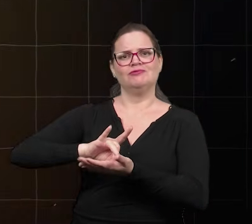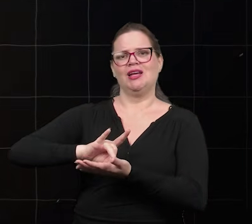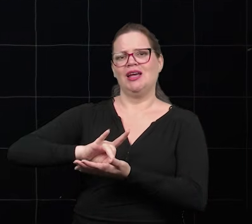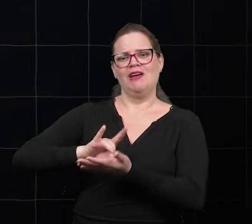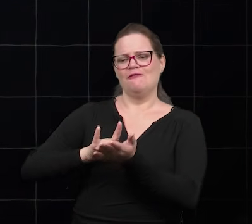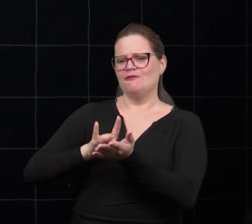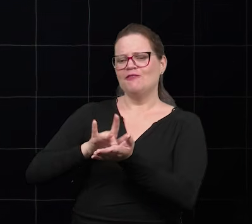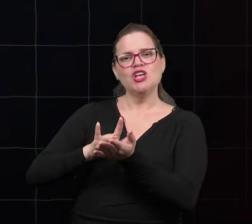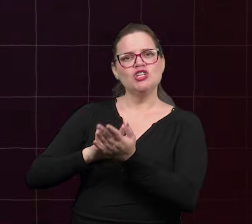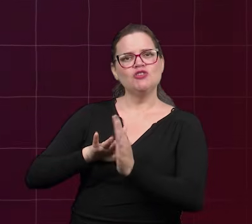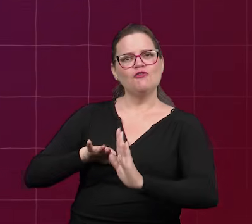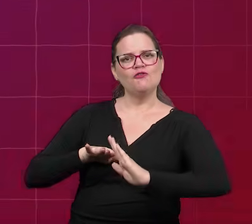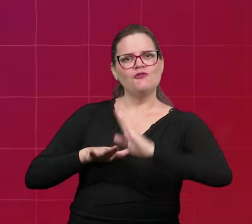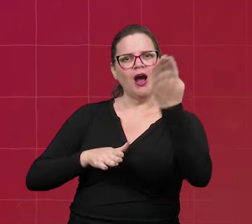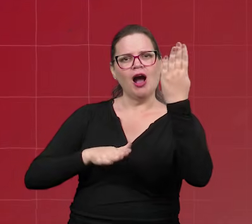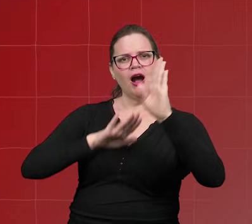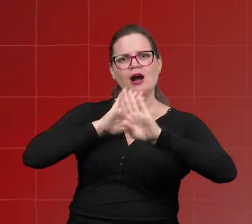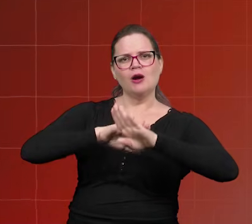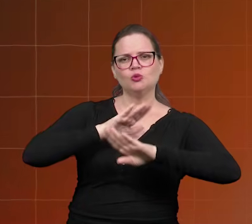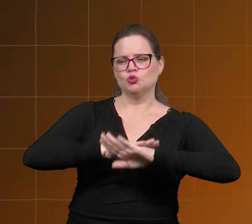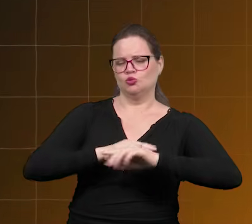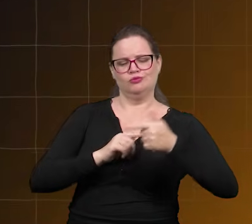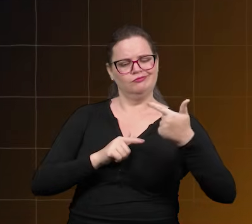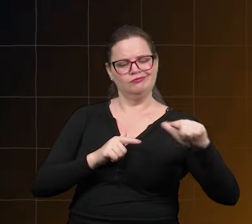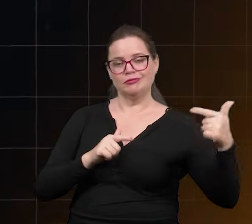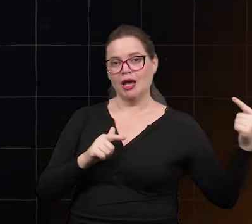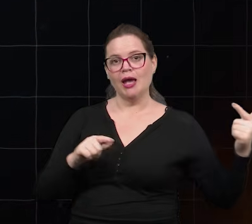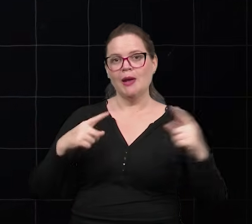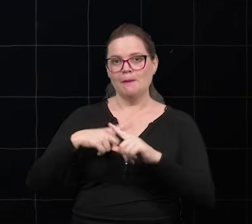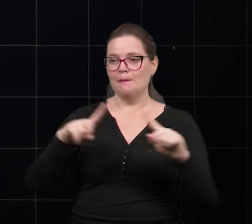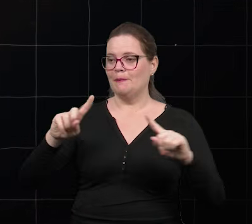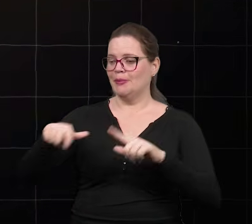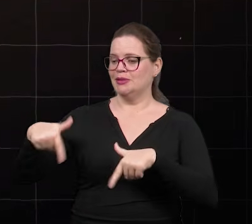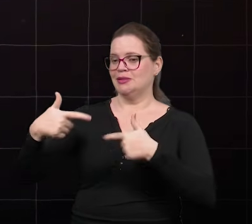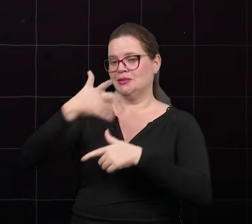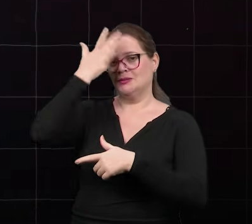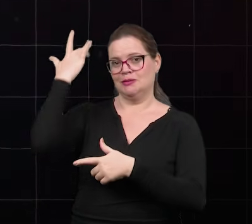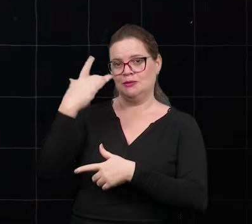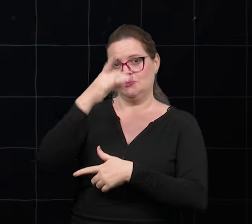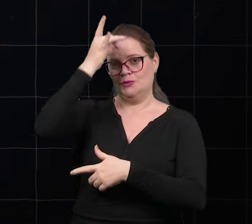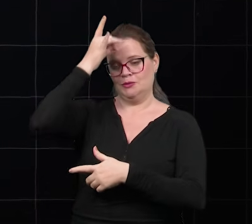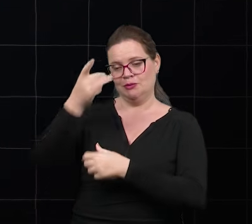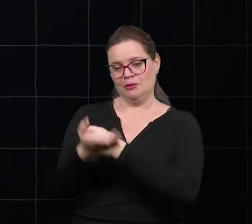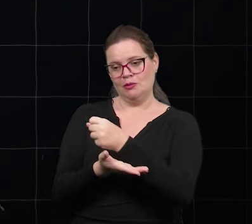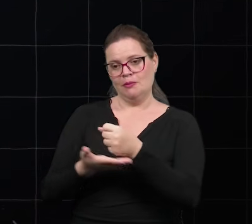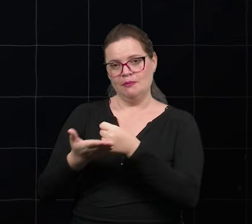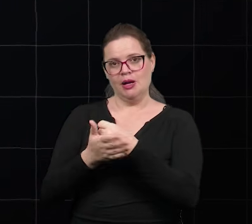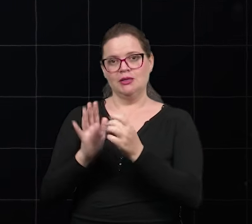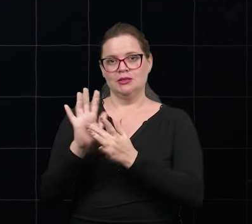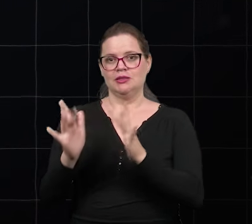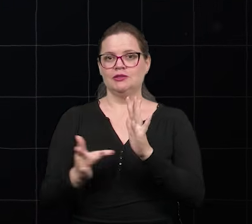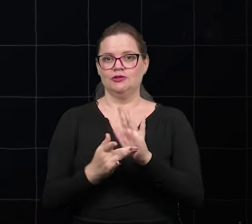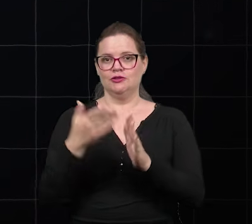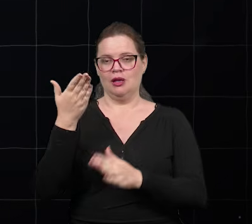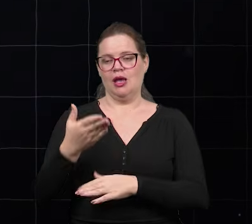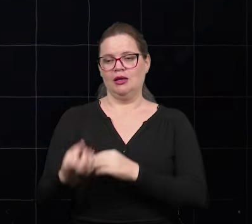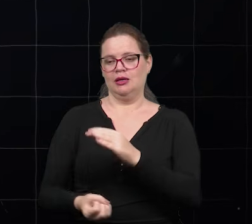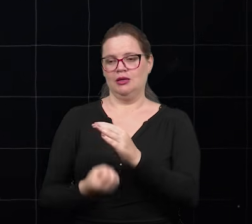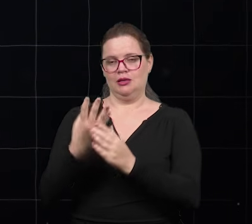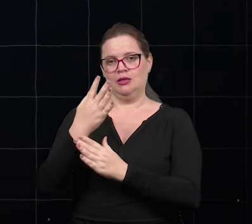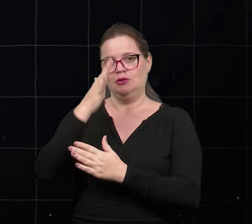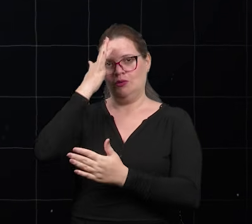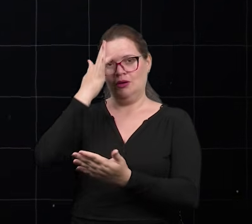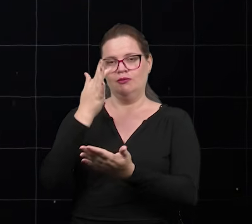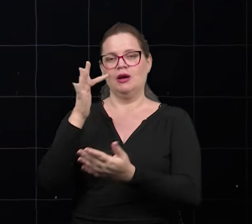que é sincera, que é produzida pelo Espírito Santo e é firmada no Senhor Jesus, o autor e consumador